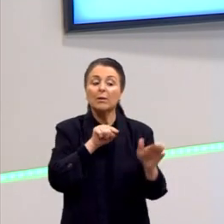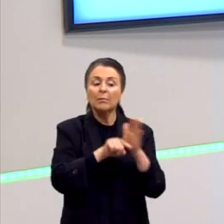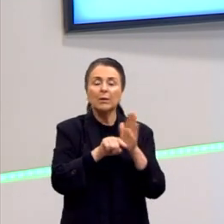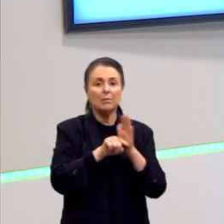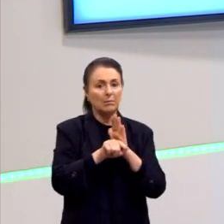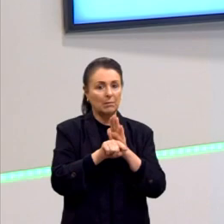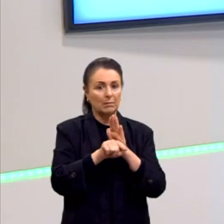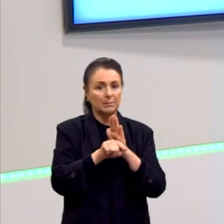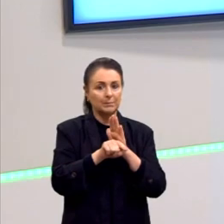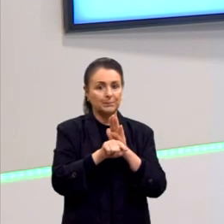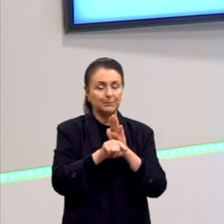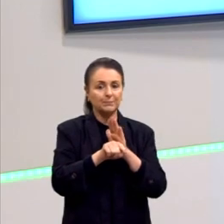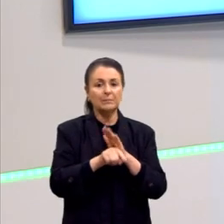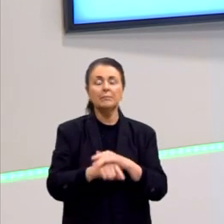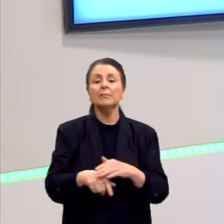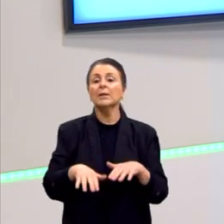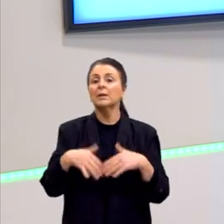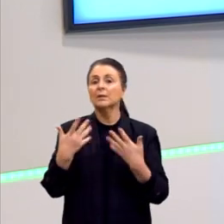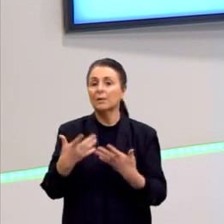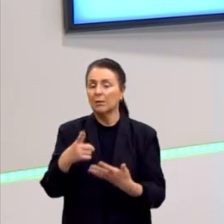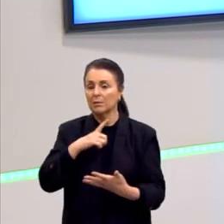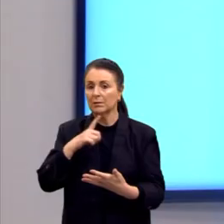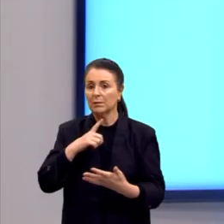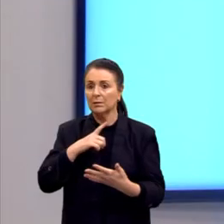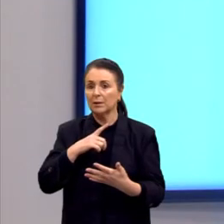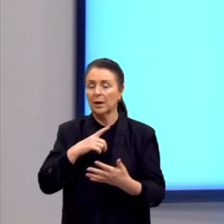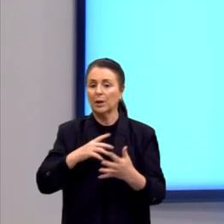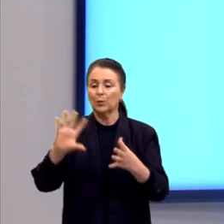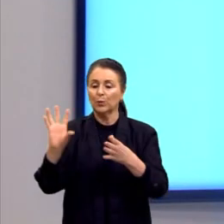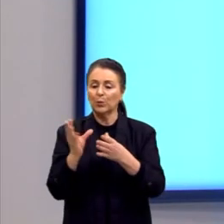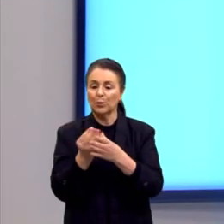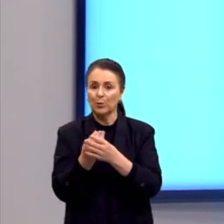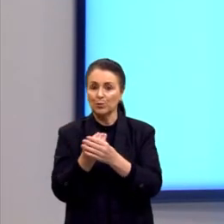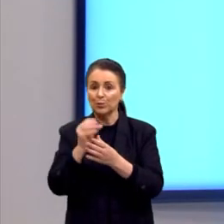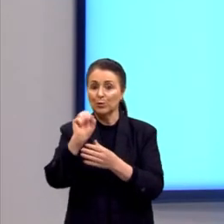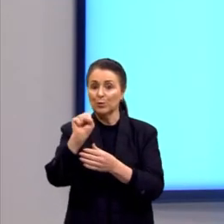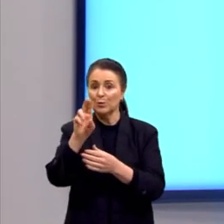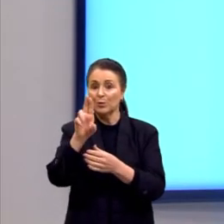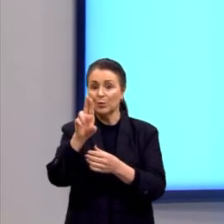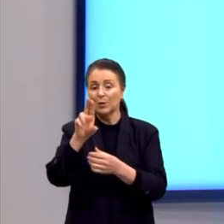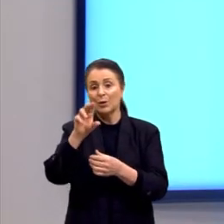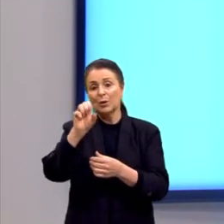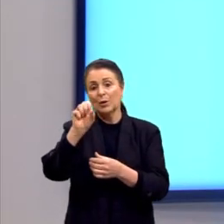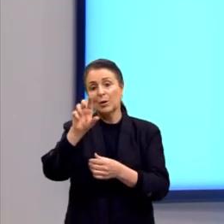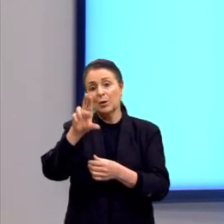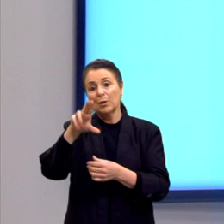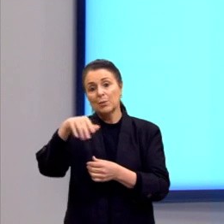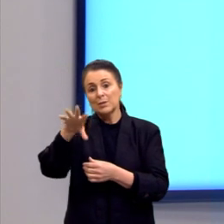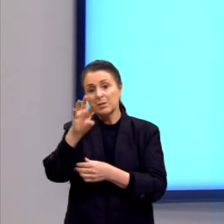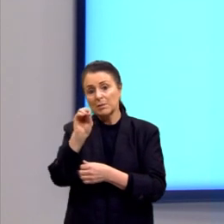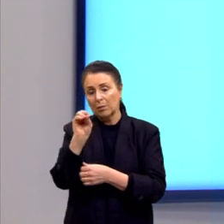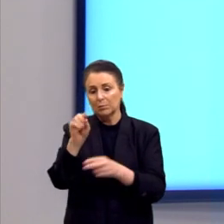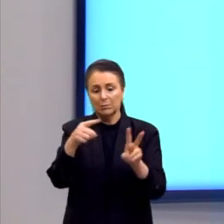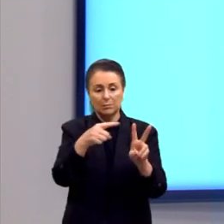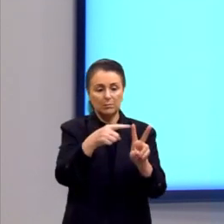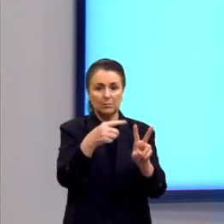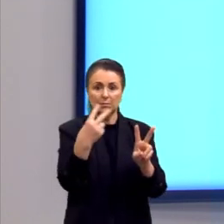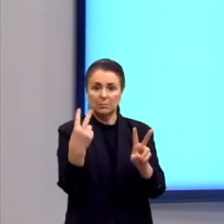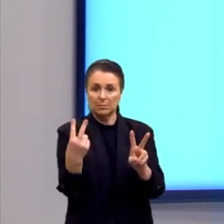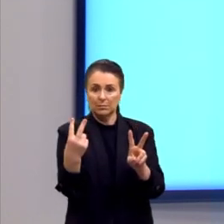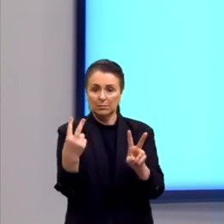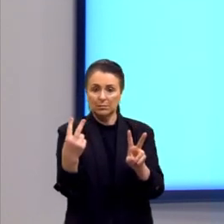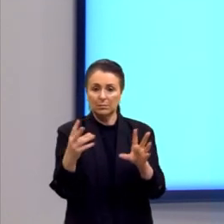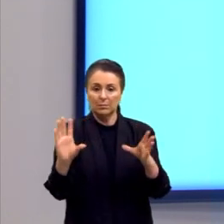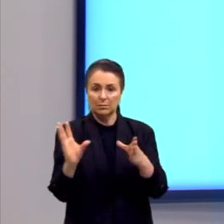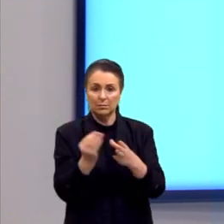certo aqui então coloquei o nosso conjunto solução né já que as duas raízes estão corretas conjunto